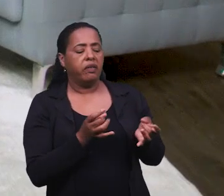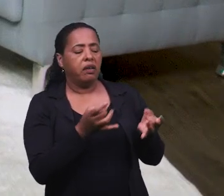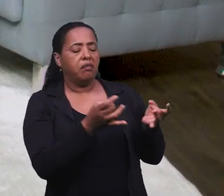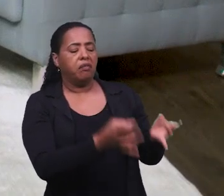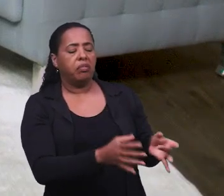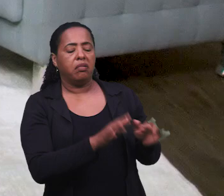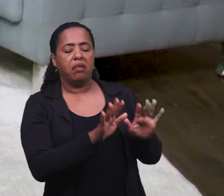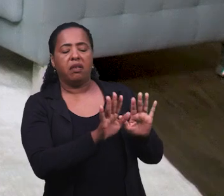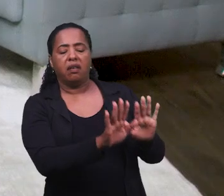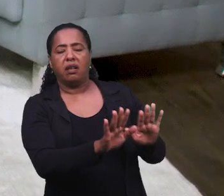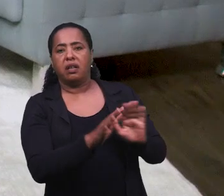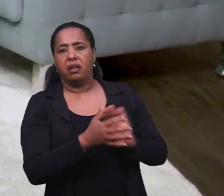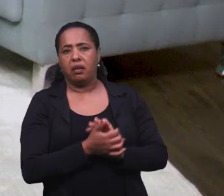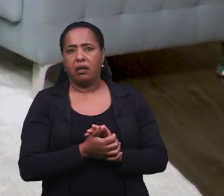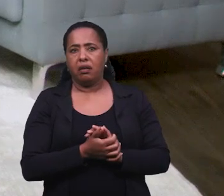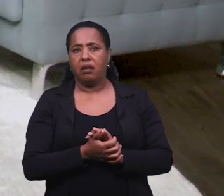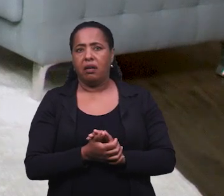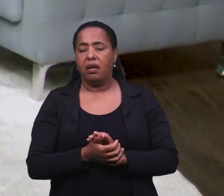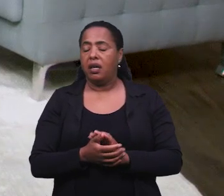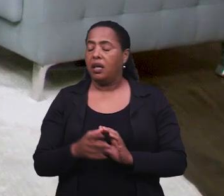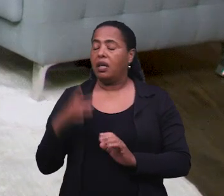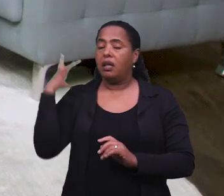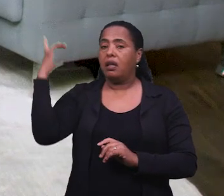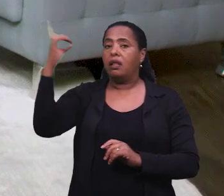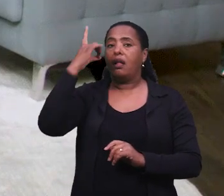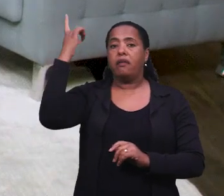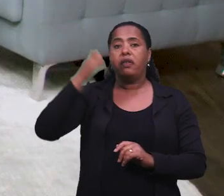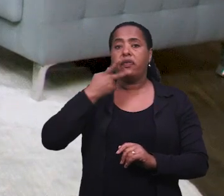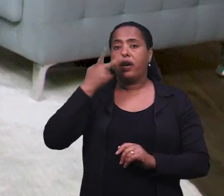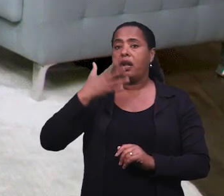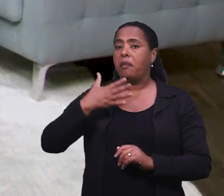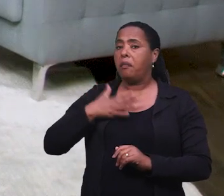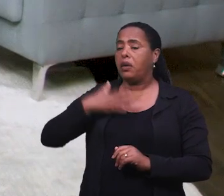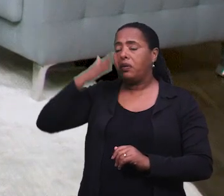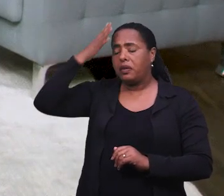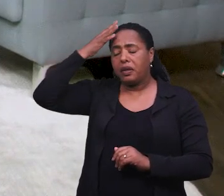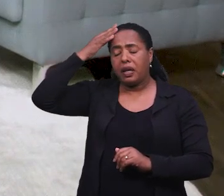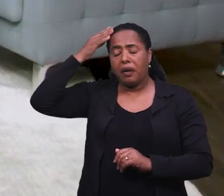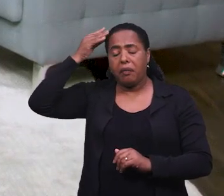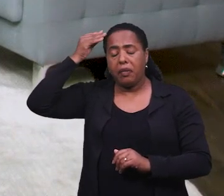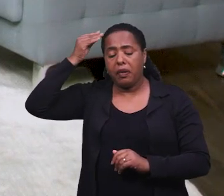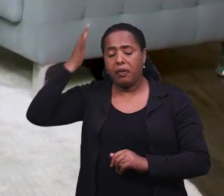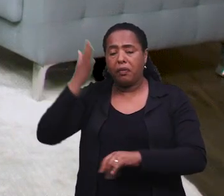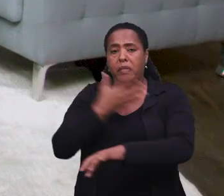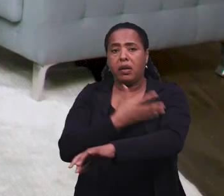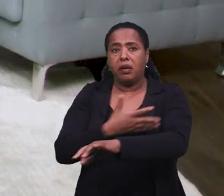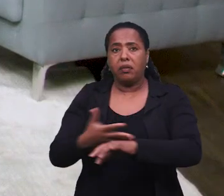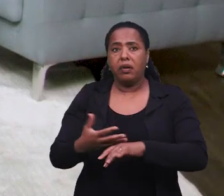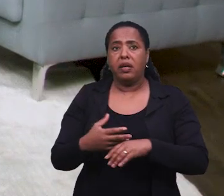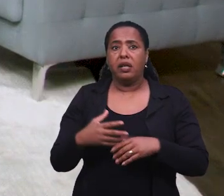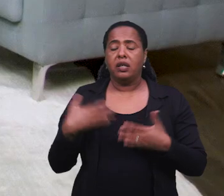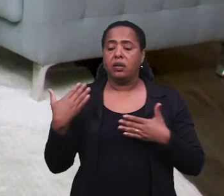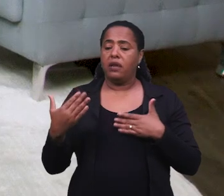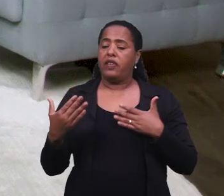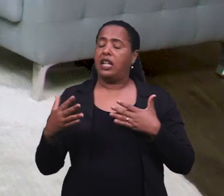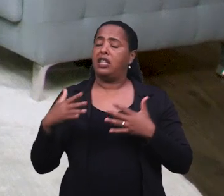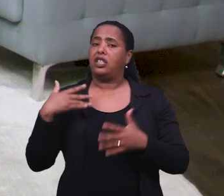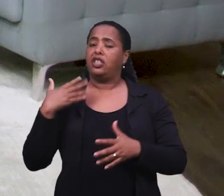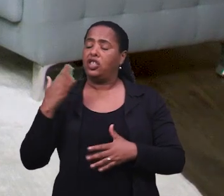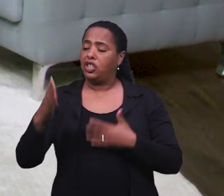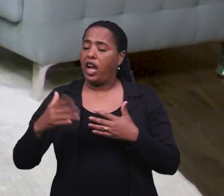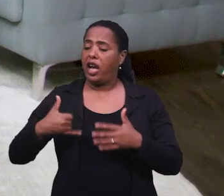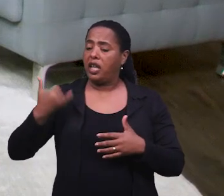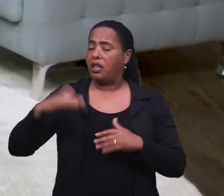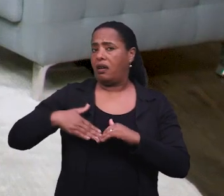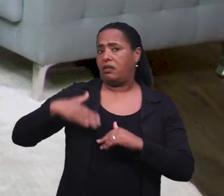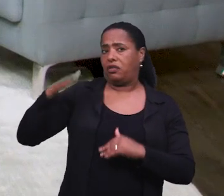não são algo descartável, não, no nosso meio, não. Eles têm um amparo do Senhor, que é